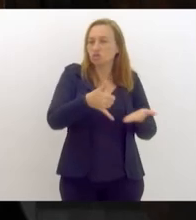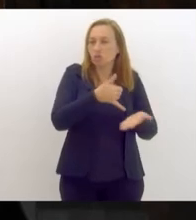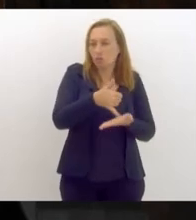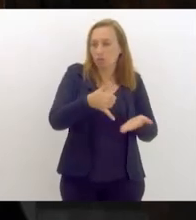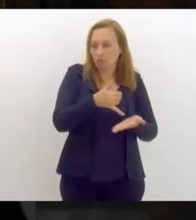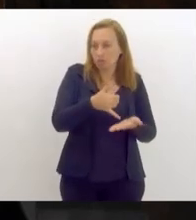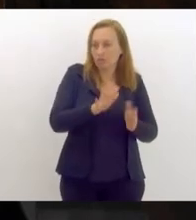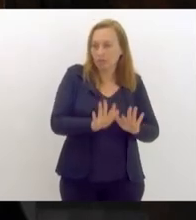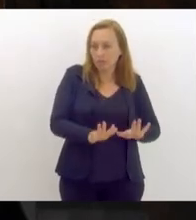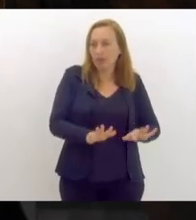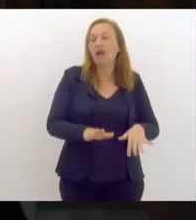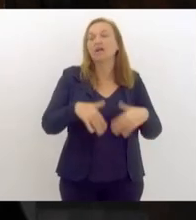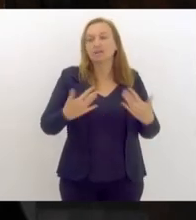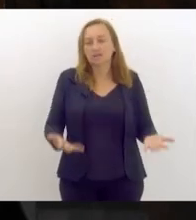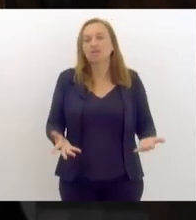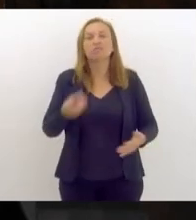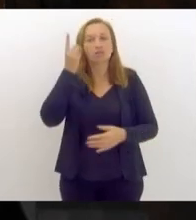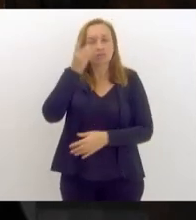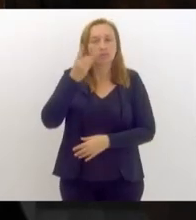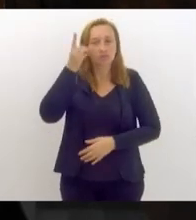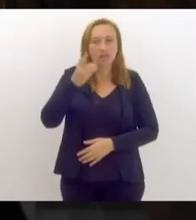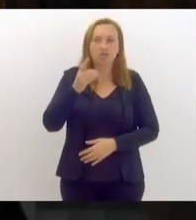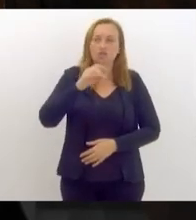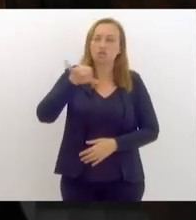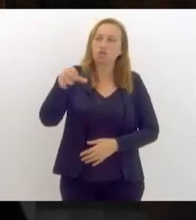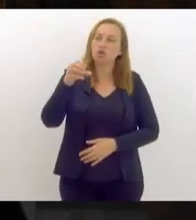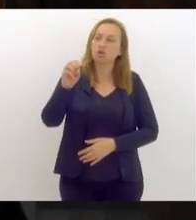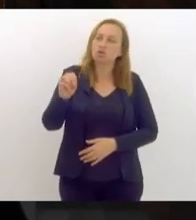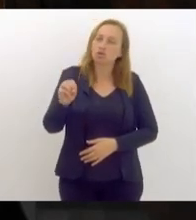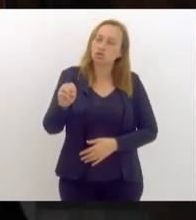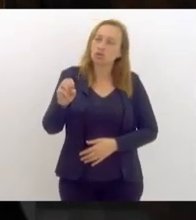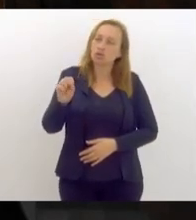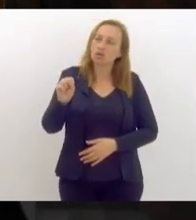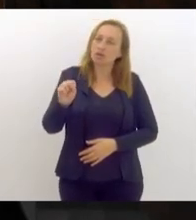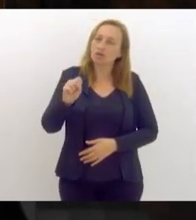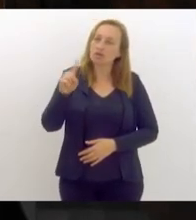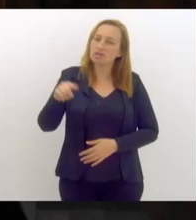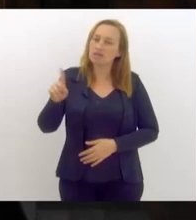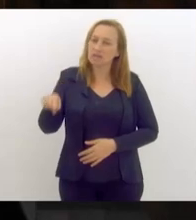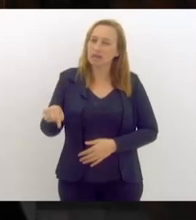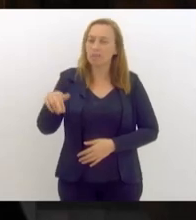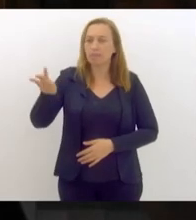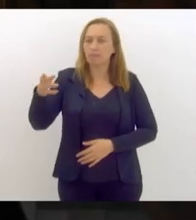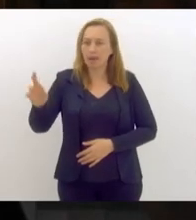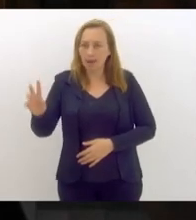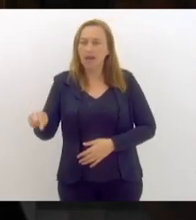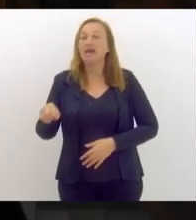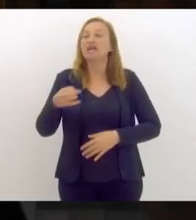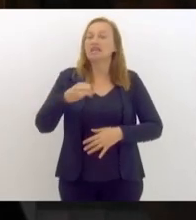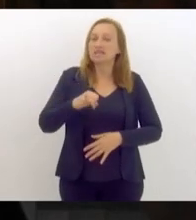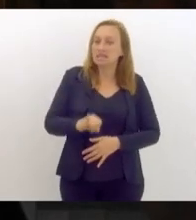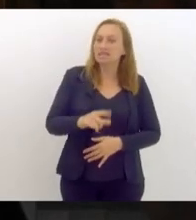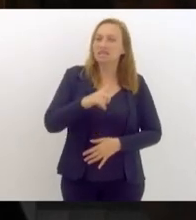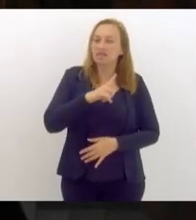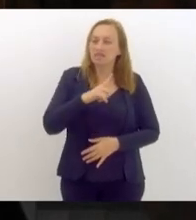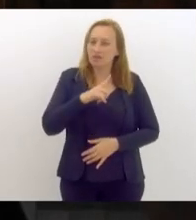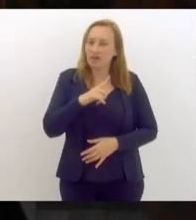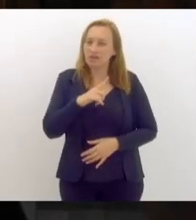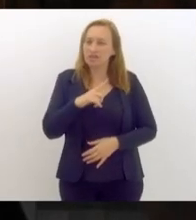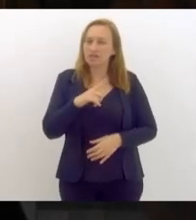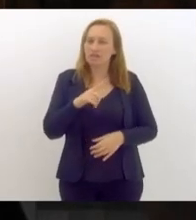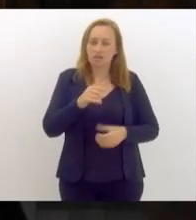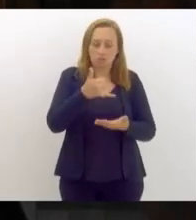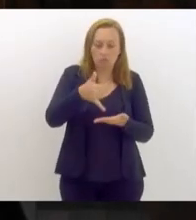Deputado José Marques Imagine só se nós tivéssemos um vazamento de óleo numa plataforma